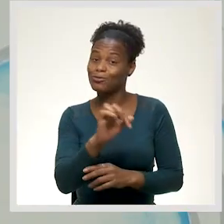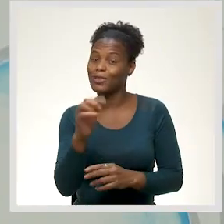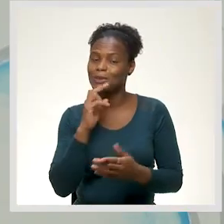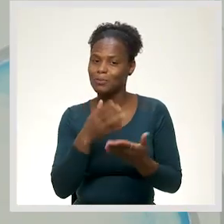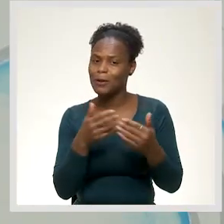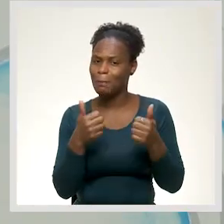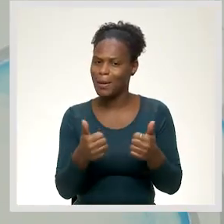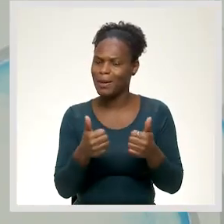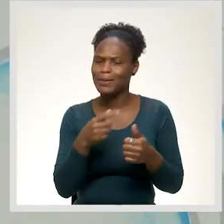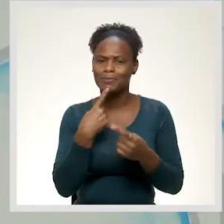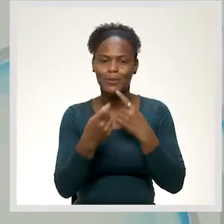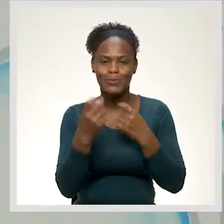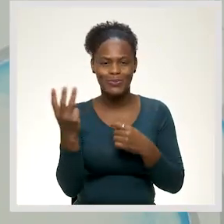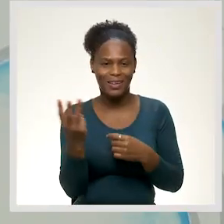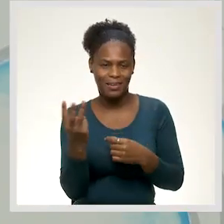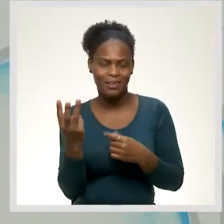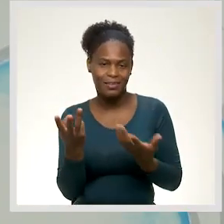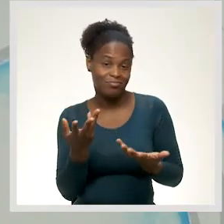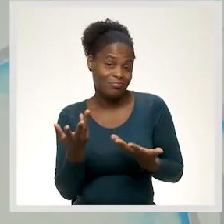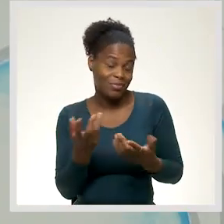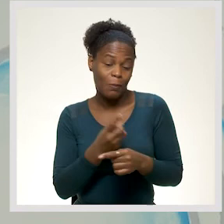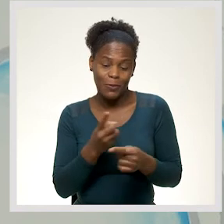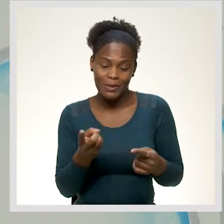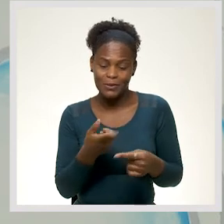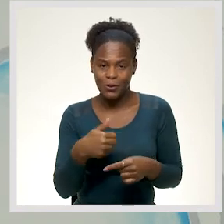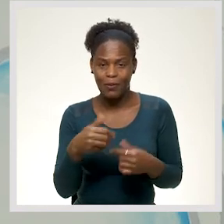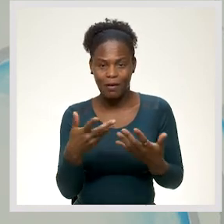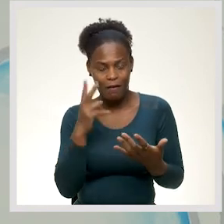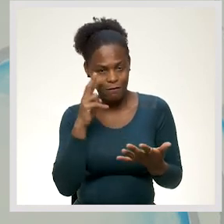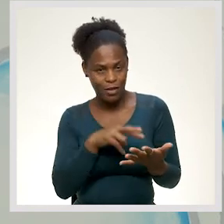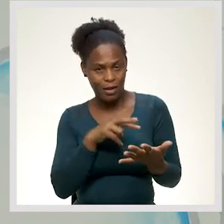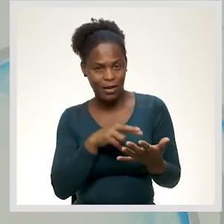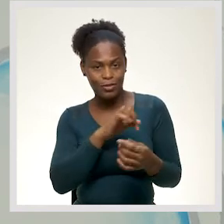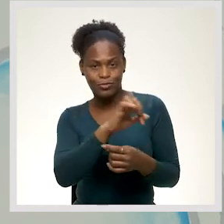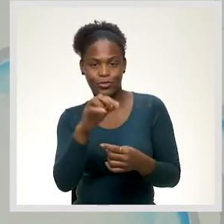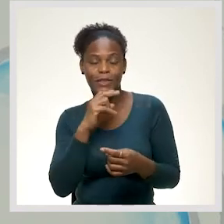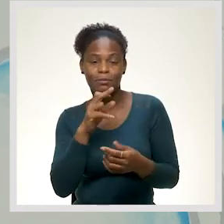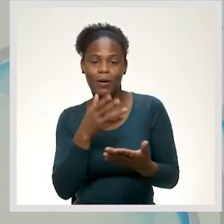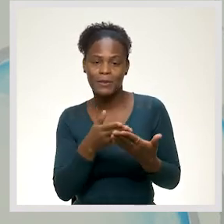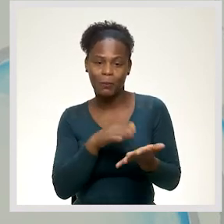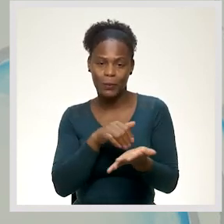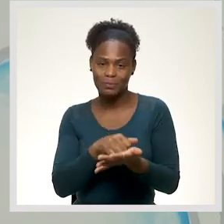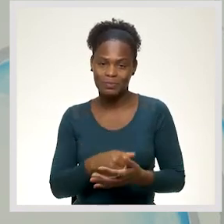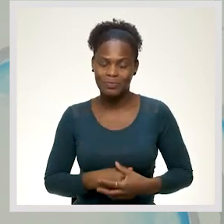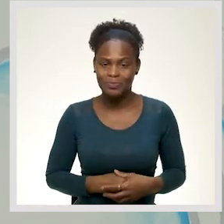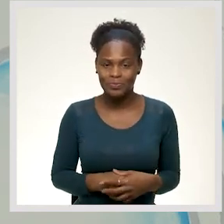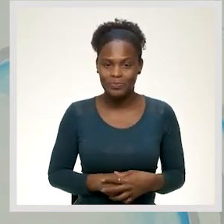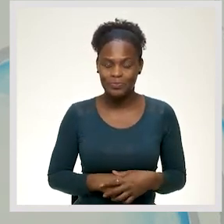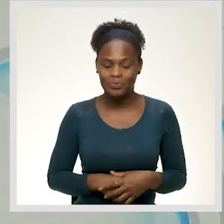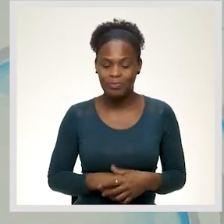Espero que tenham respondido bem a estas 3 questões. Por isso, vamos verificar as vossas